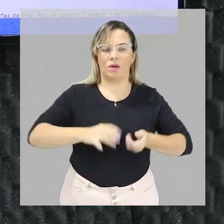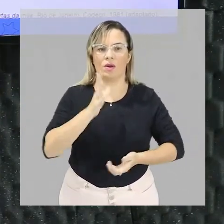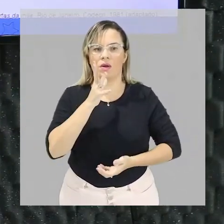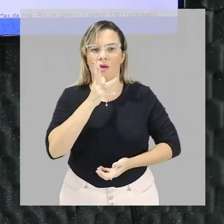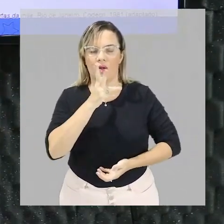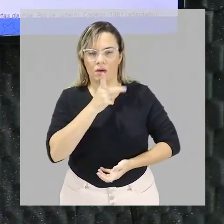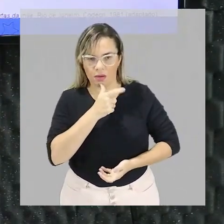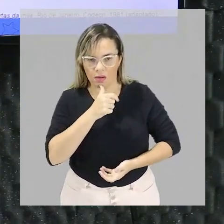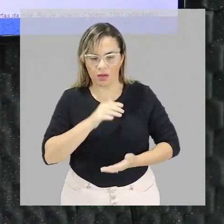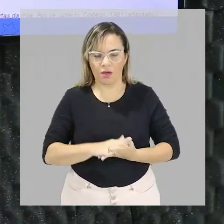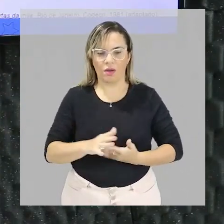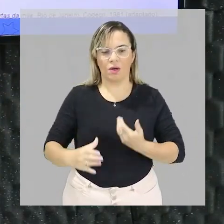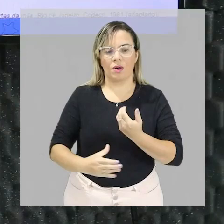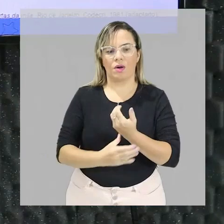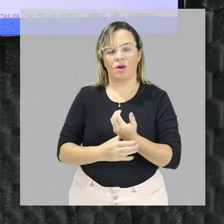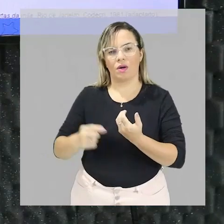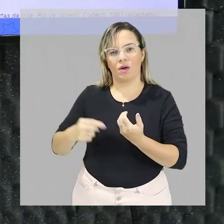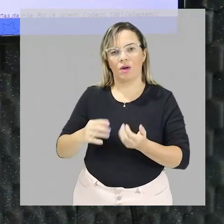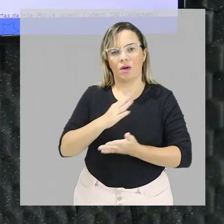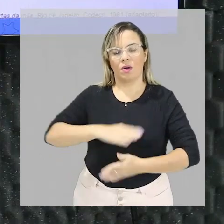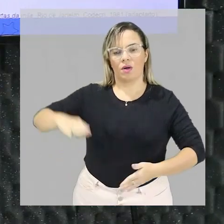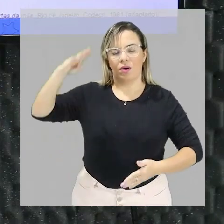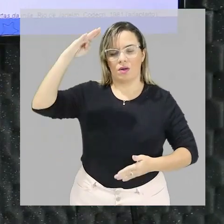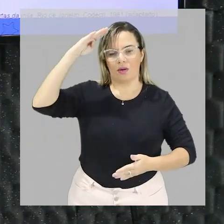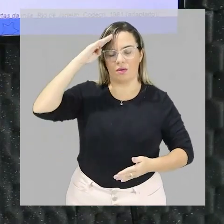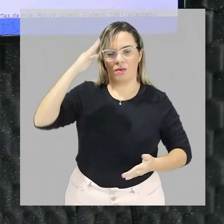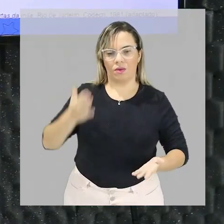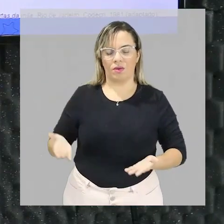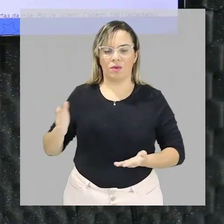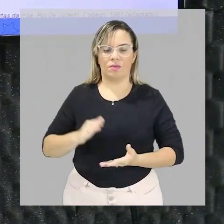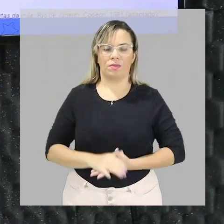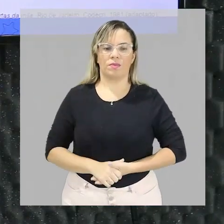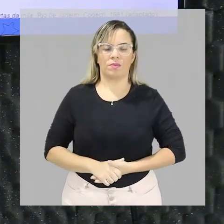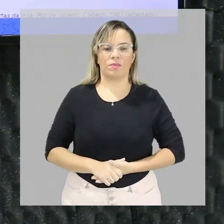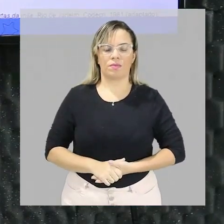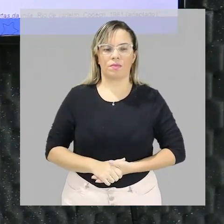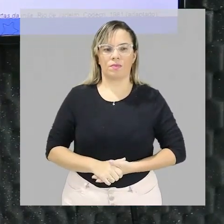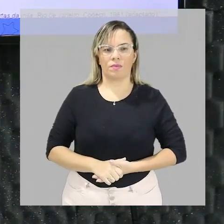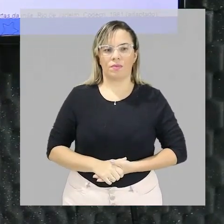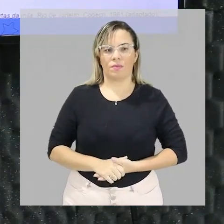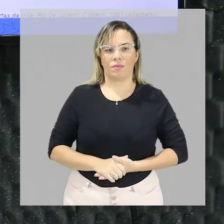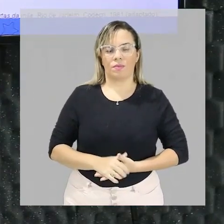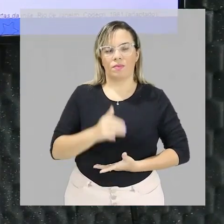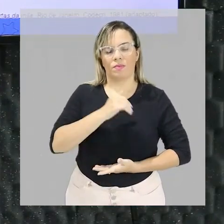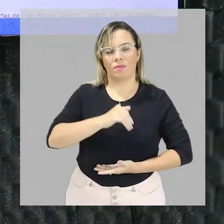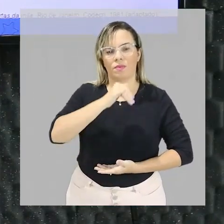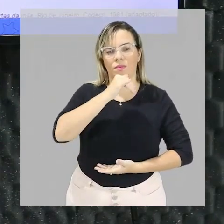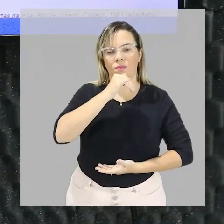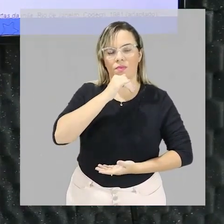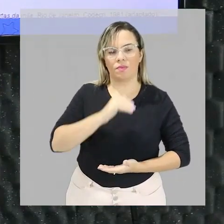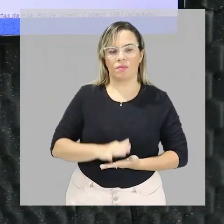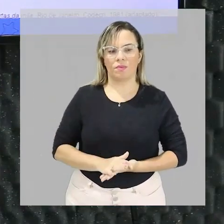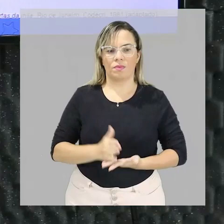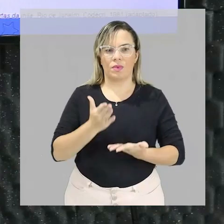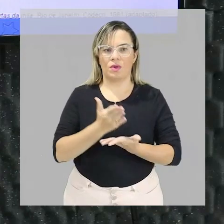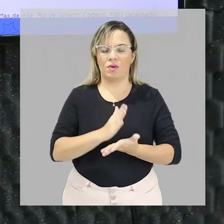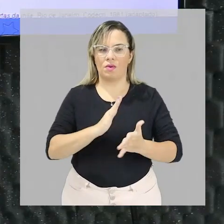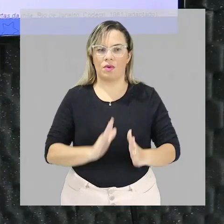gradual e segura para os militares, acima de tudo, é que, por exemplo, ele aboliu o